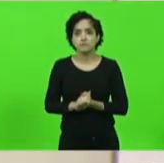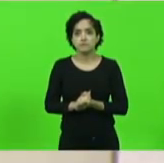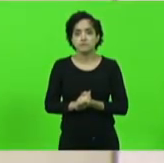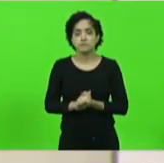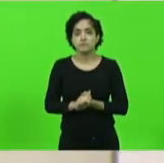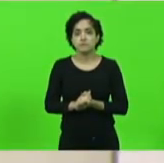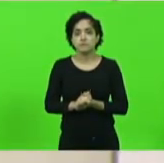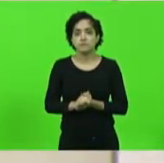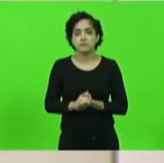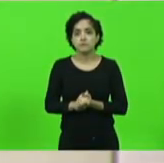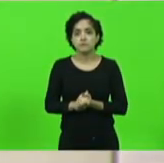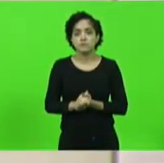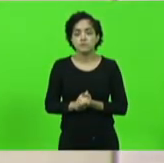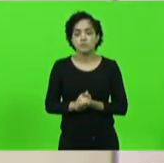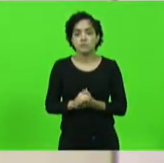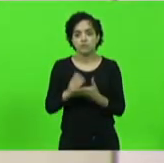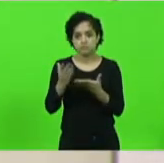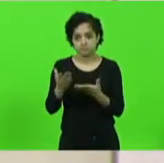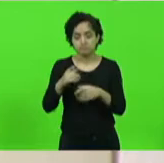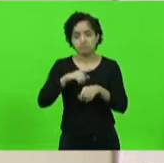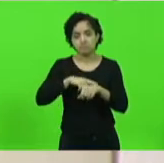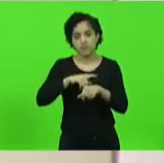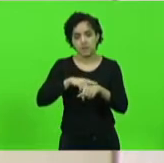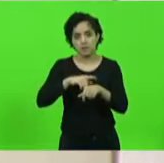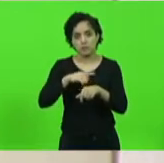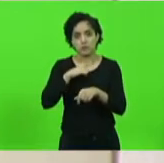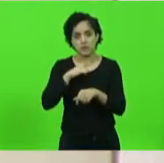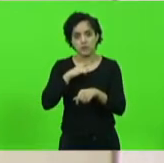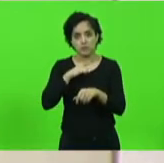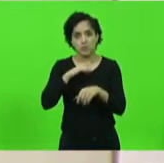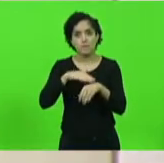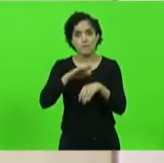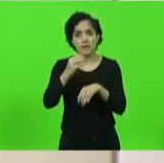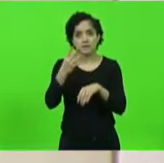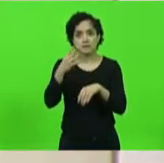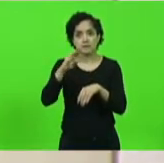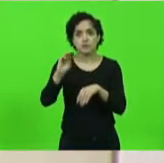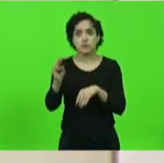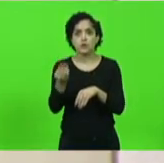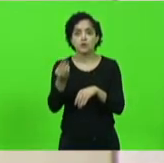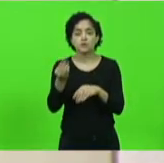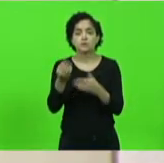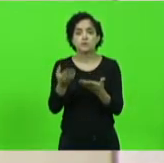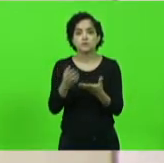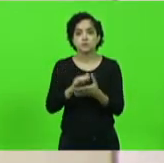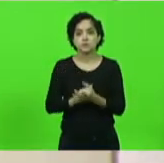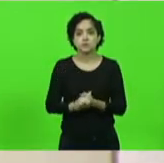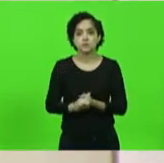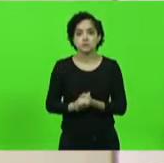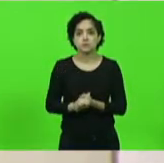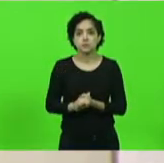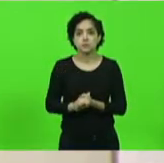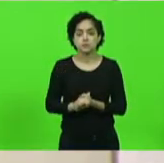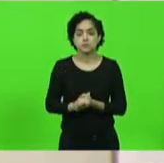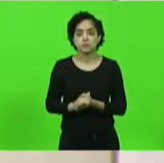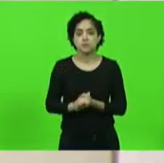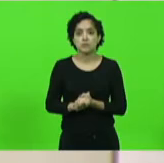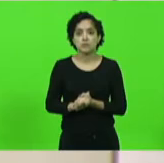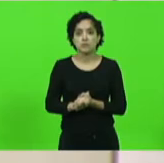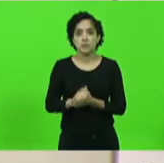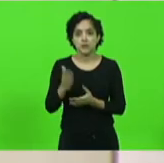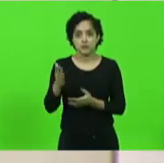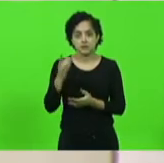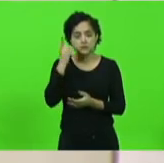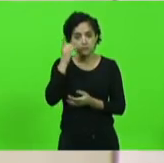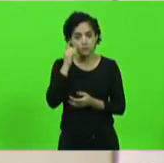presidente. Deputada, Vossa Excelência tem o tempo regimental, ou seja, mais 4 minutos e meio, se assim a desejar. Pode ceder para... Deputada Ana...